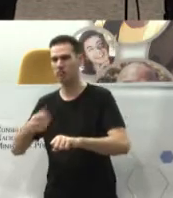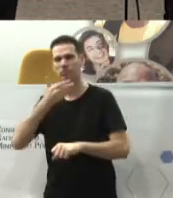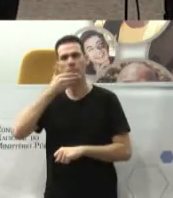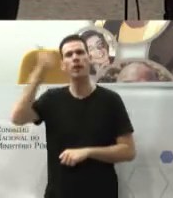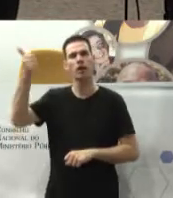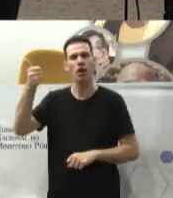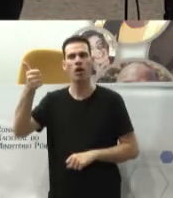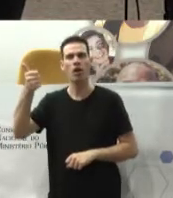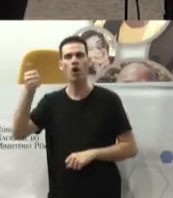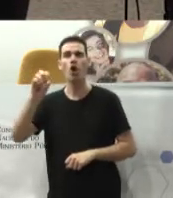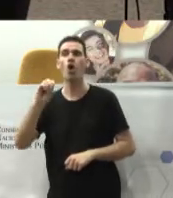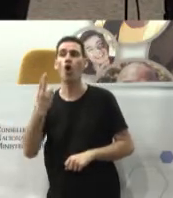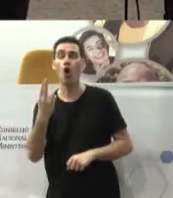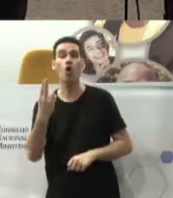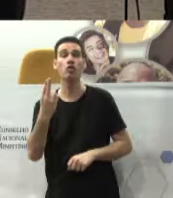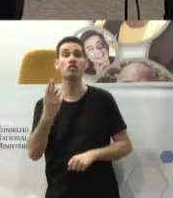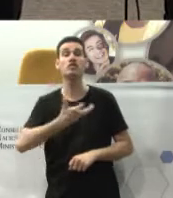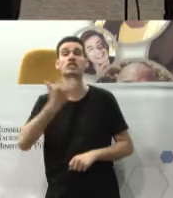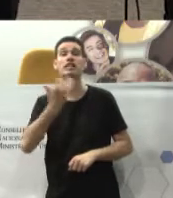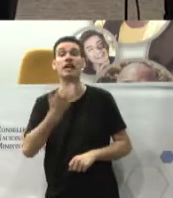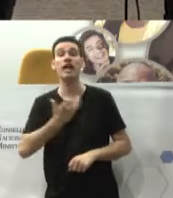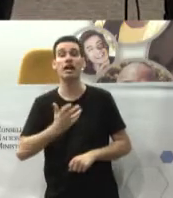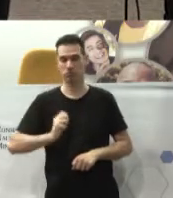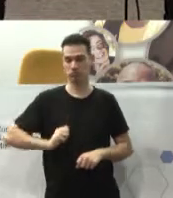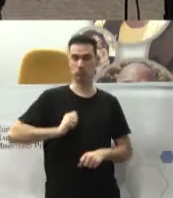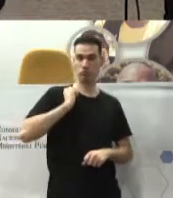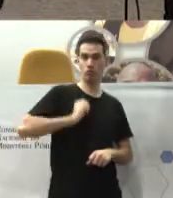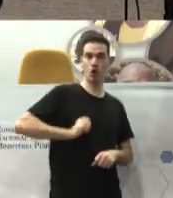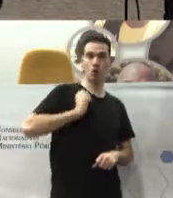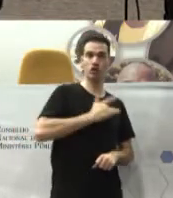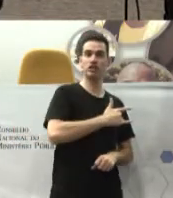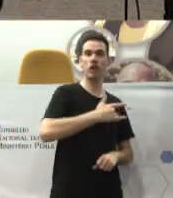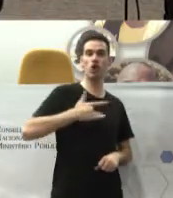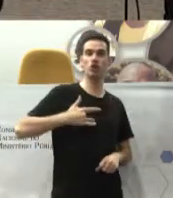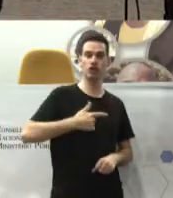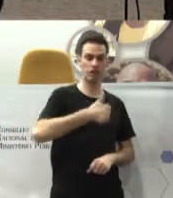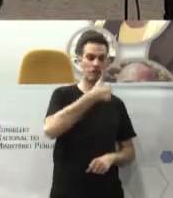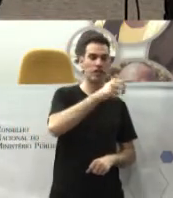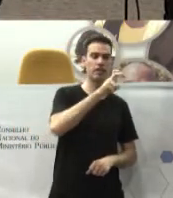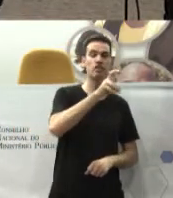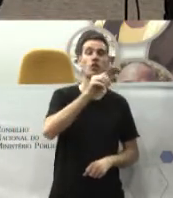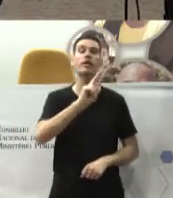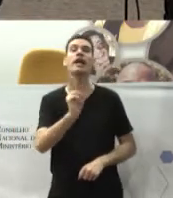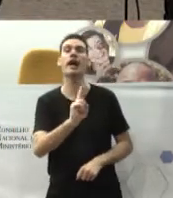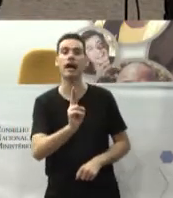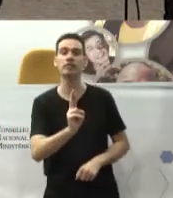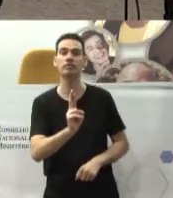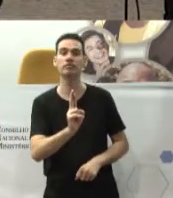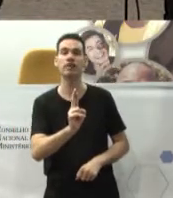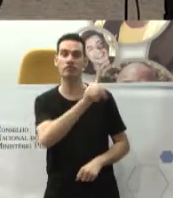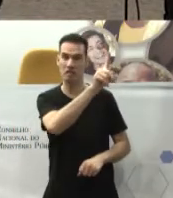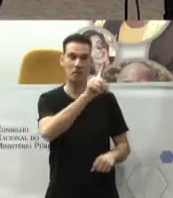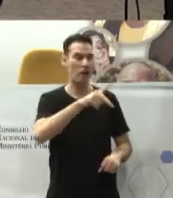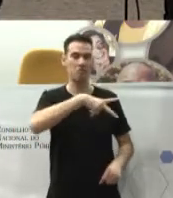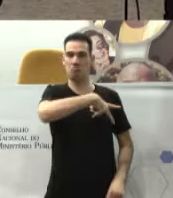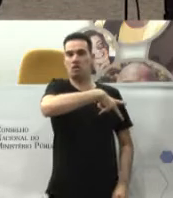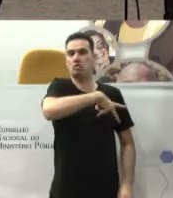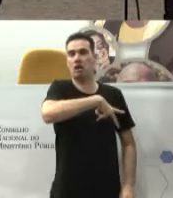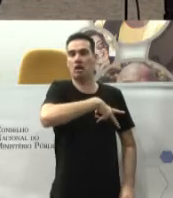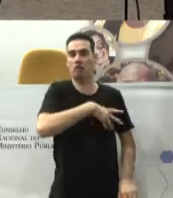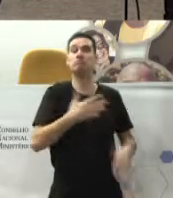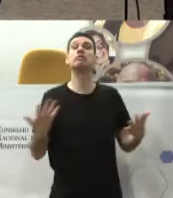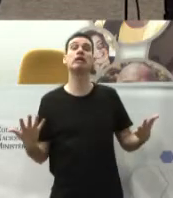a sua família, ou você quer uma bolsa saúde de R$150, R$200, para você comprar um plano privado? Tenho